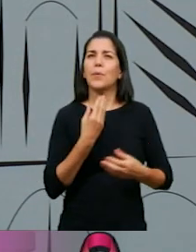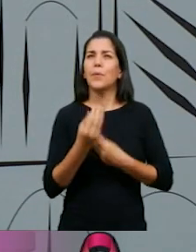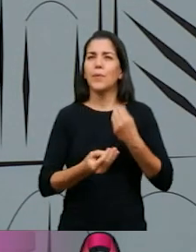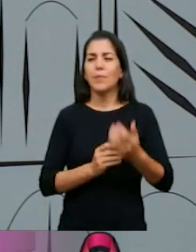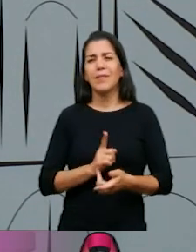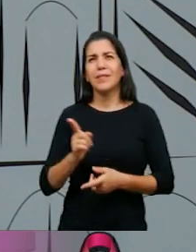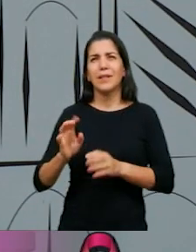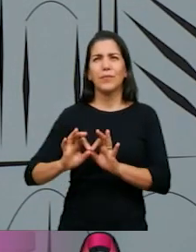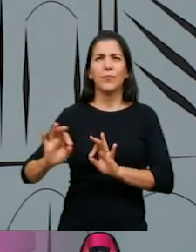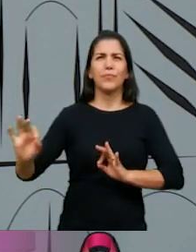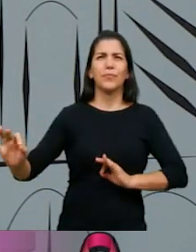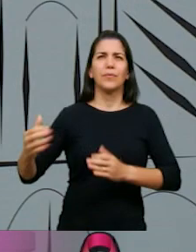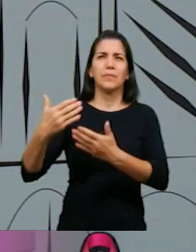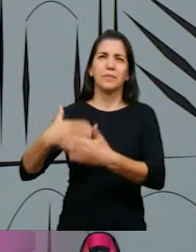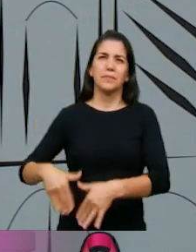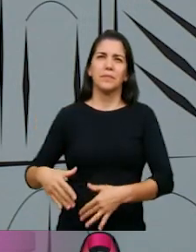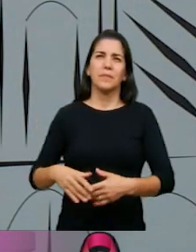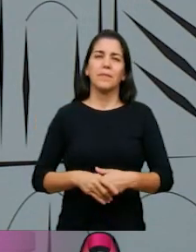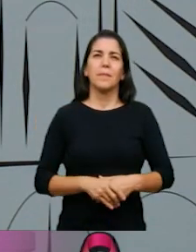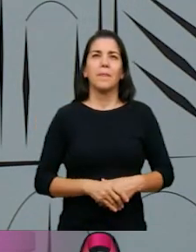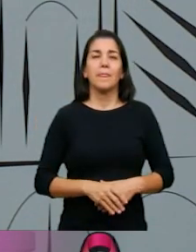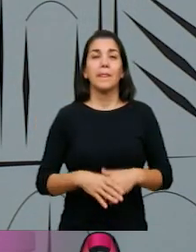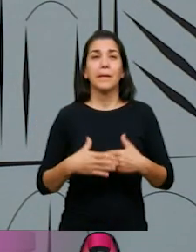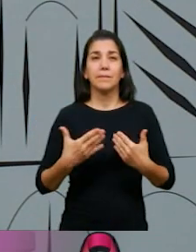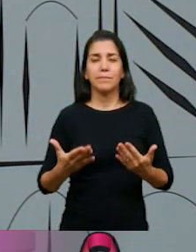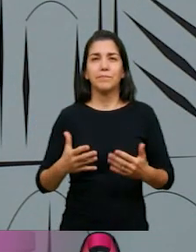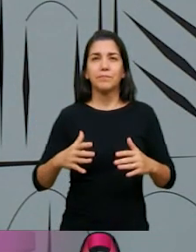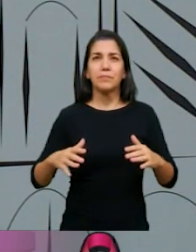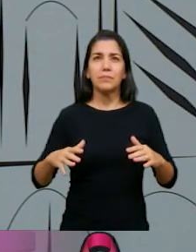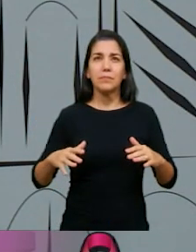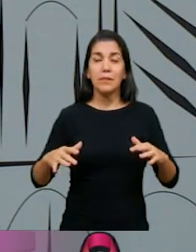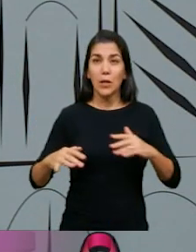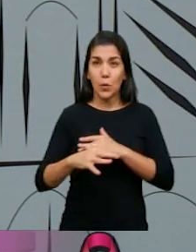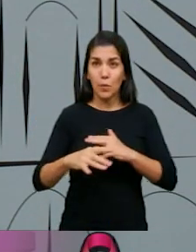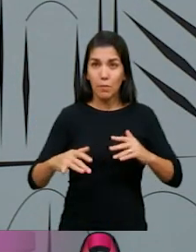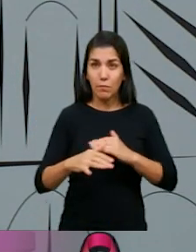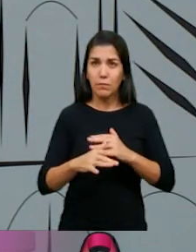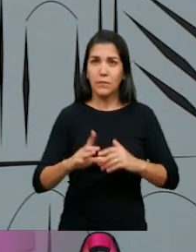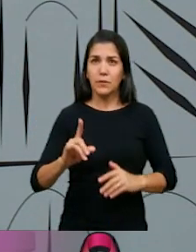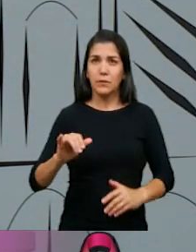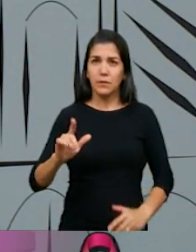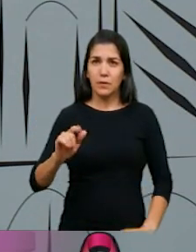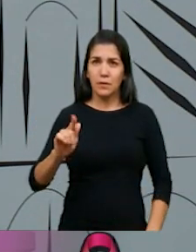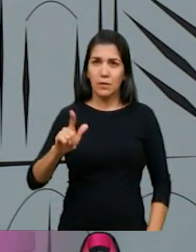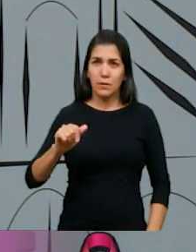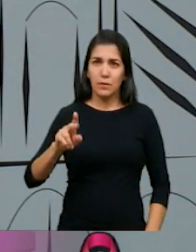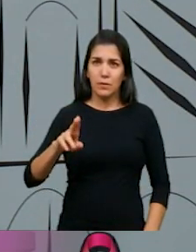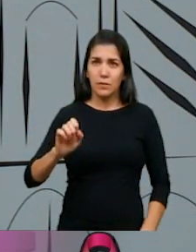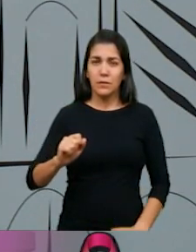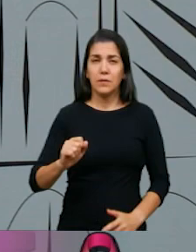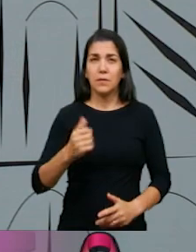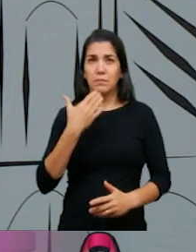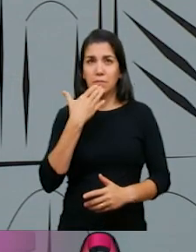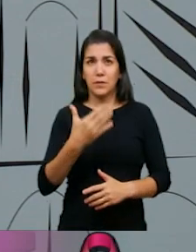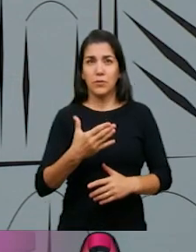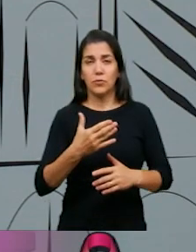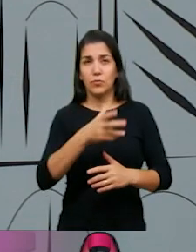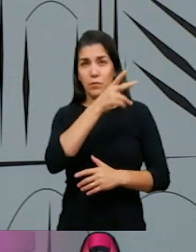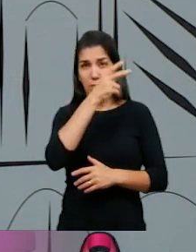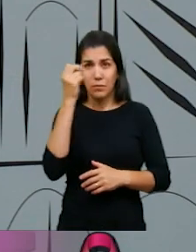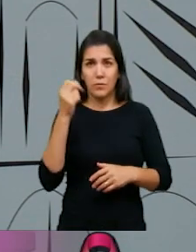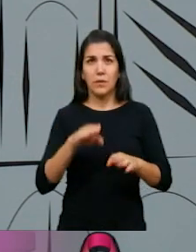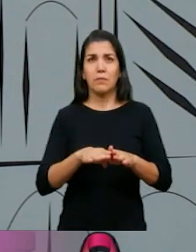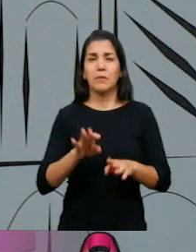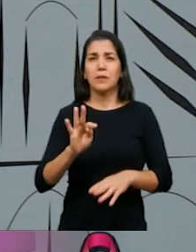casas. Por isso, o nosso mandato e o nosso movimento Dialogue solicitaram, na semana passada, à Prefeitura Municipal e à